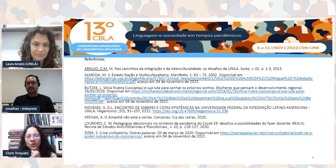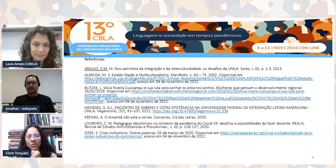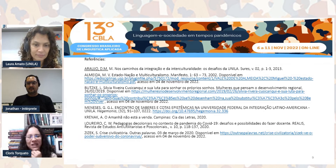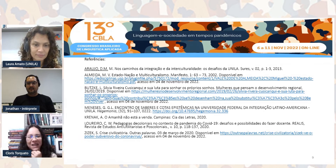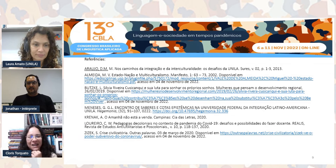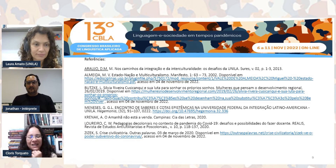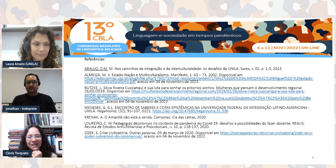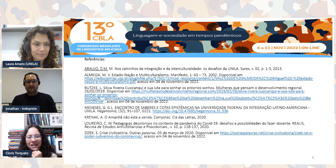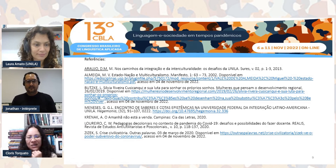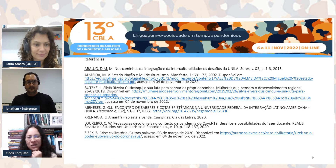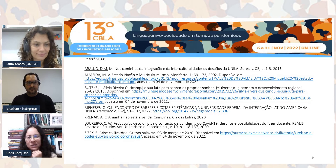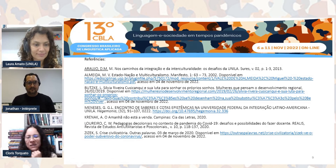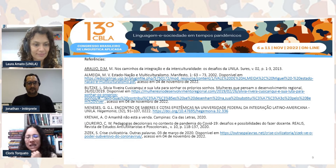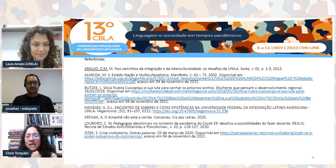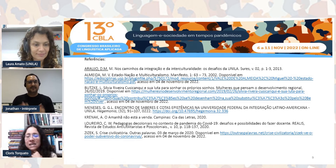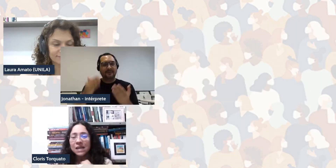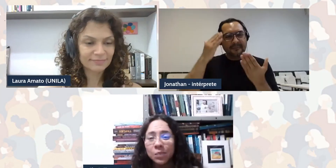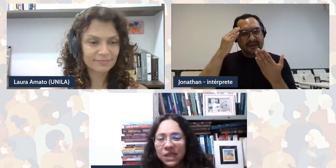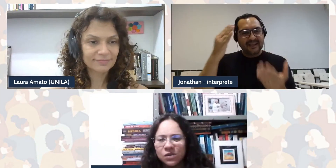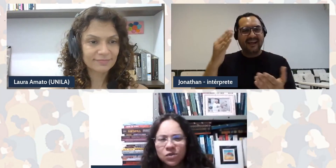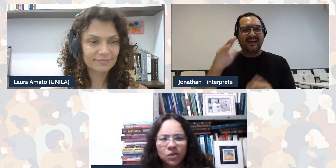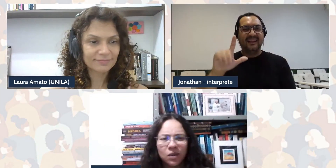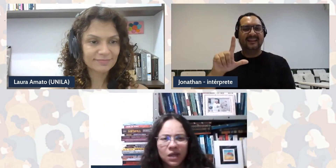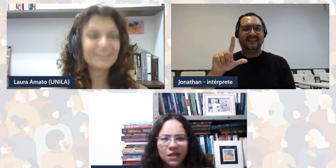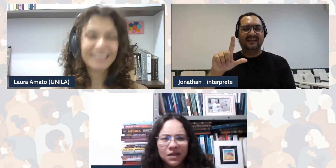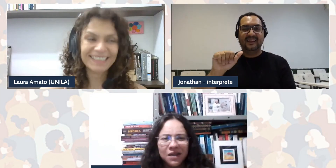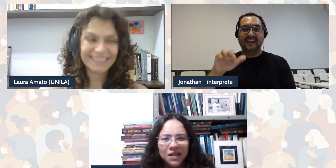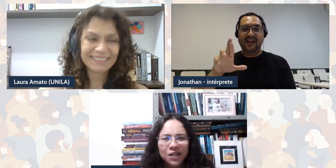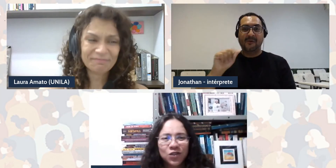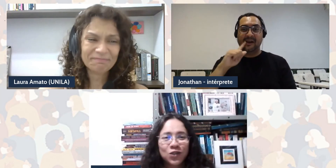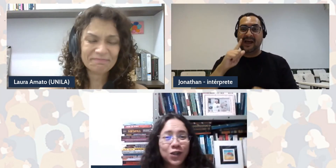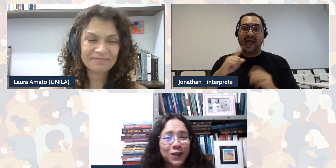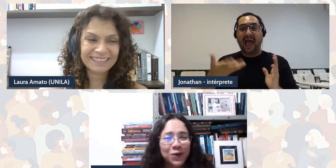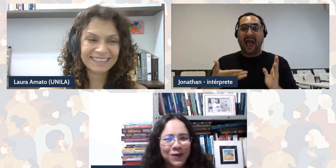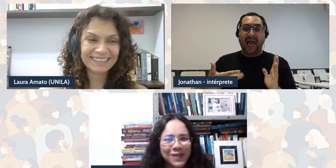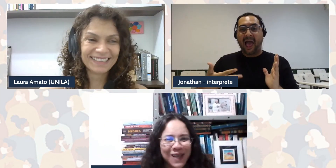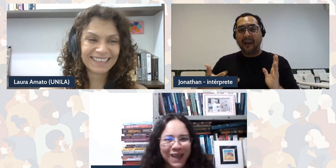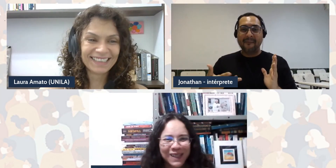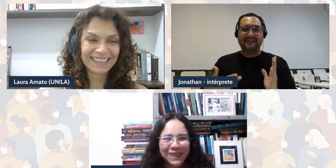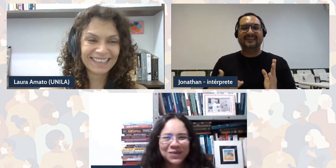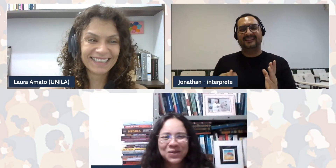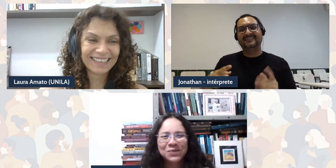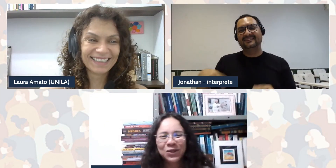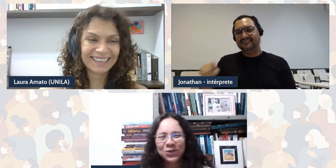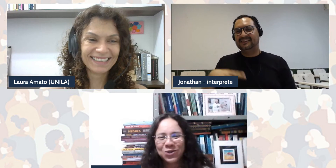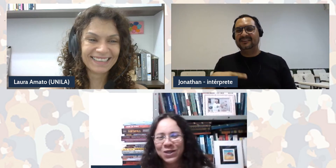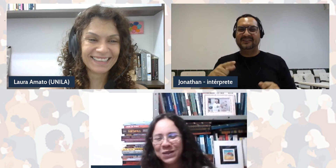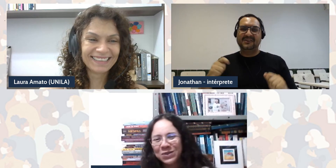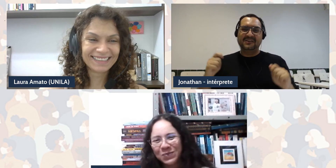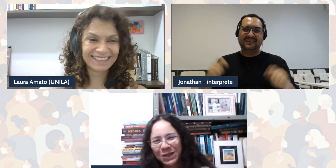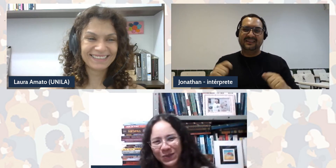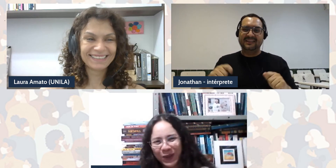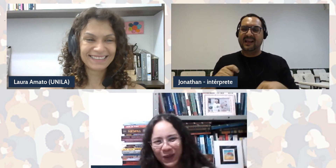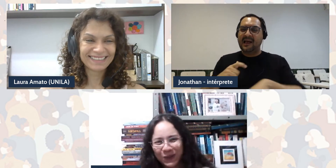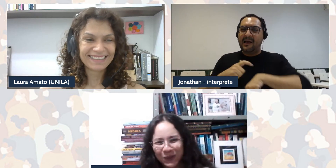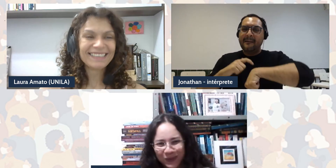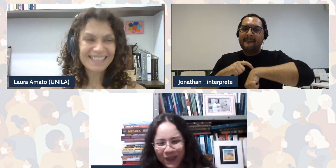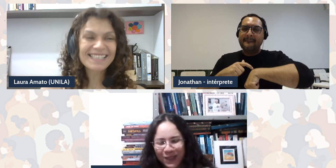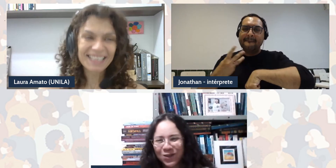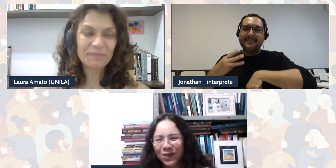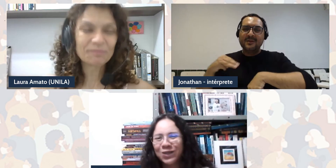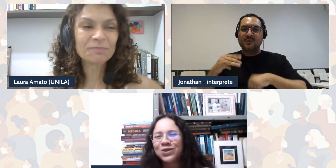Muito obrigada, Laura, se apressou ali, aí a gente ainda consegue ter uns minutinhos para as